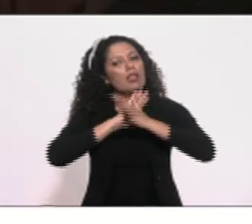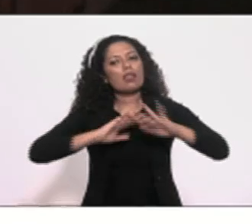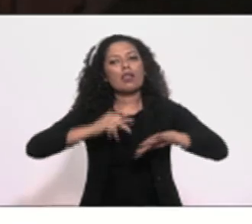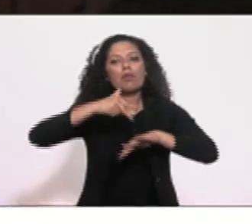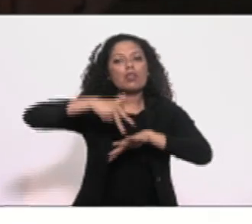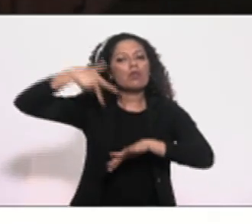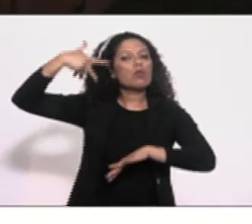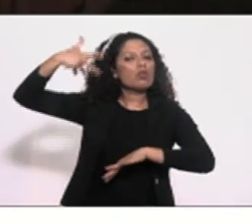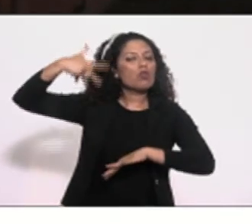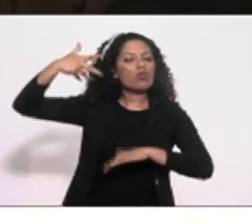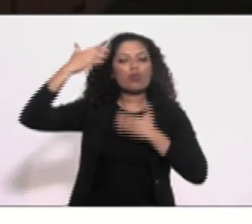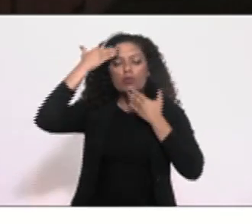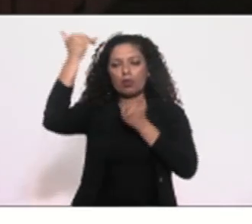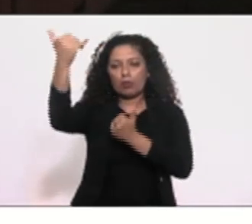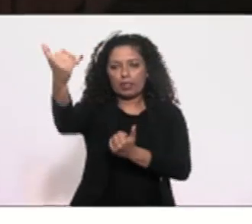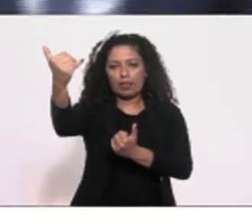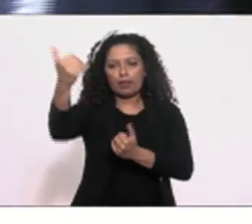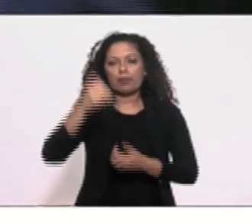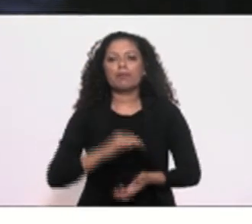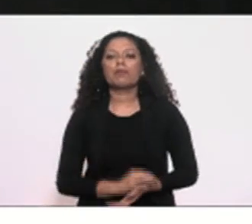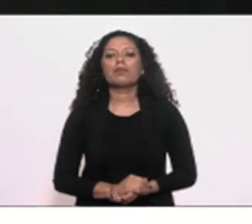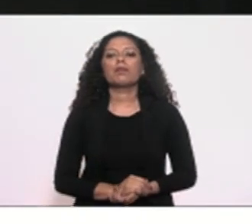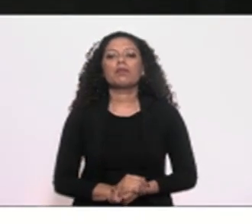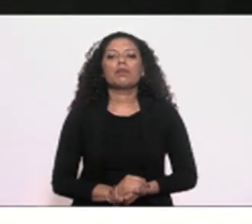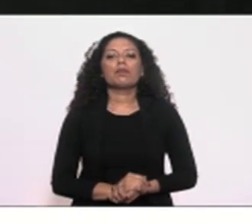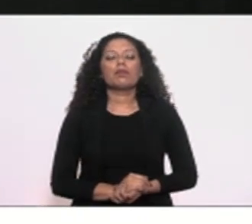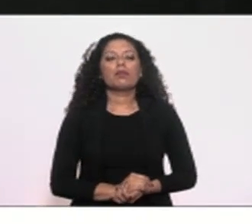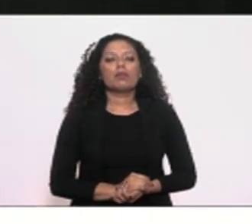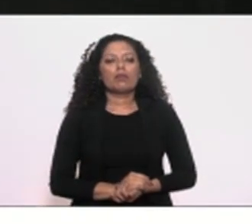a minha fala. Muito obrigado, senhor presidente.